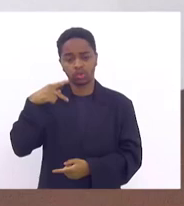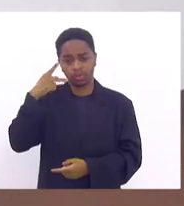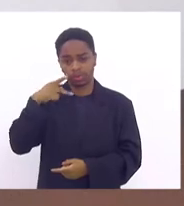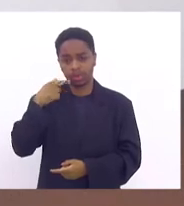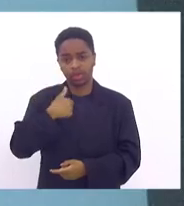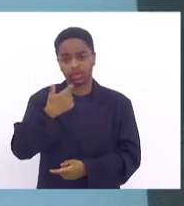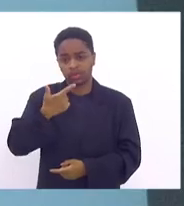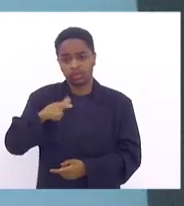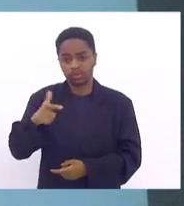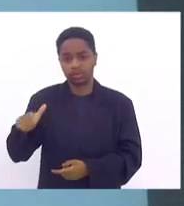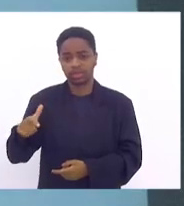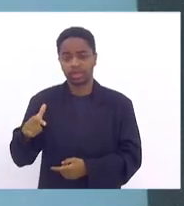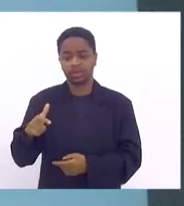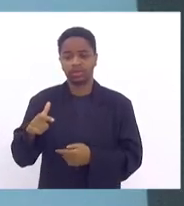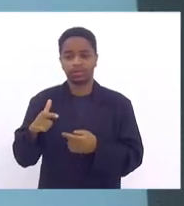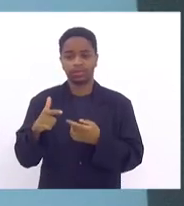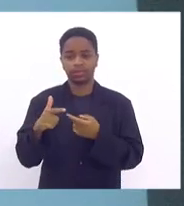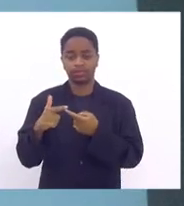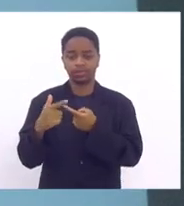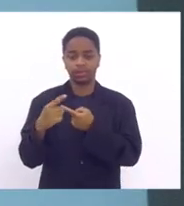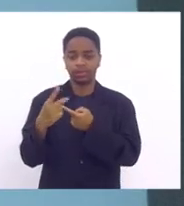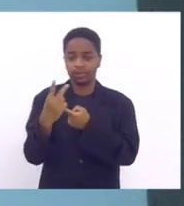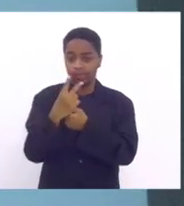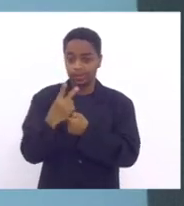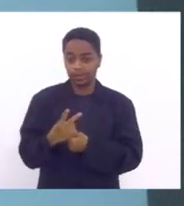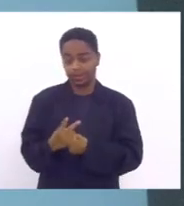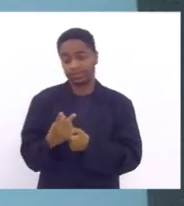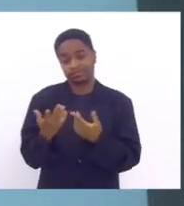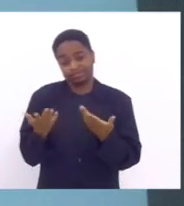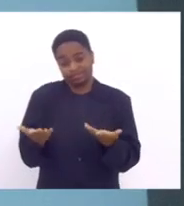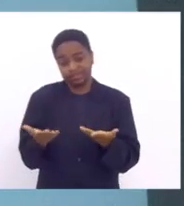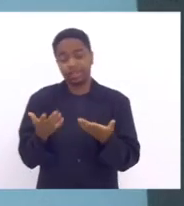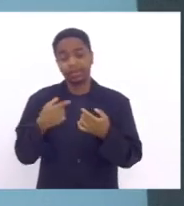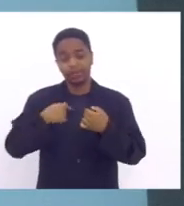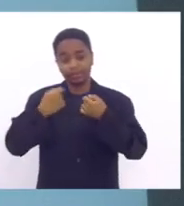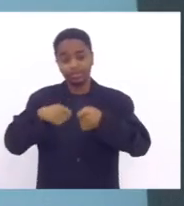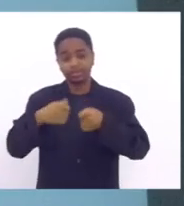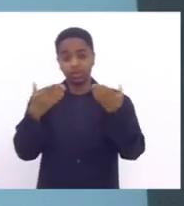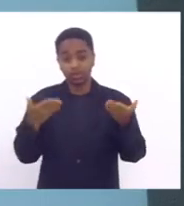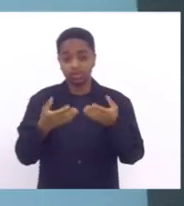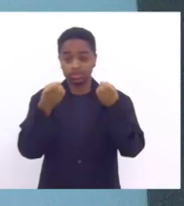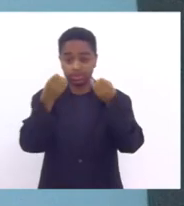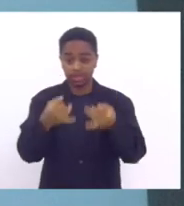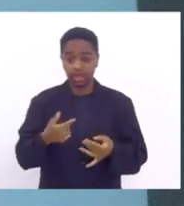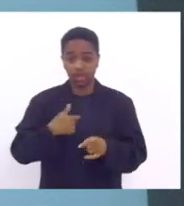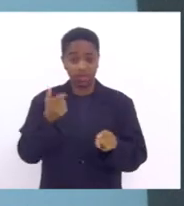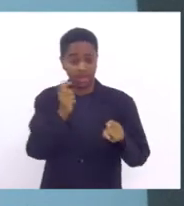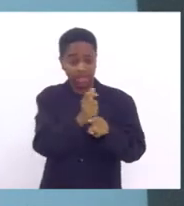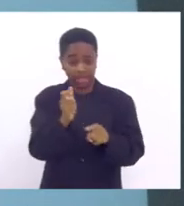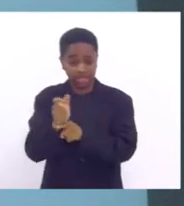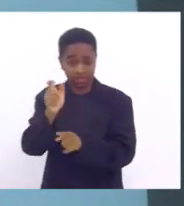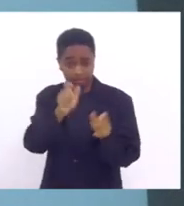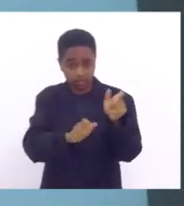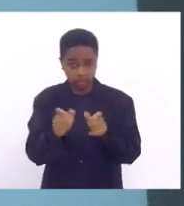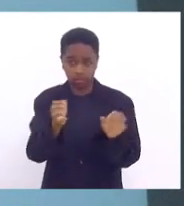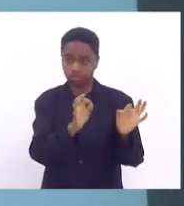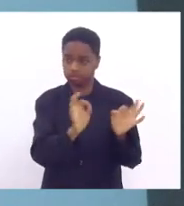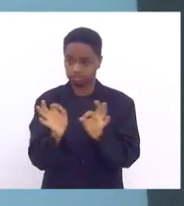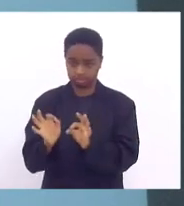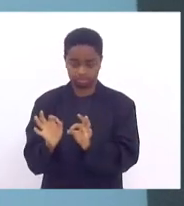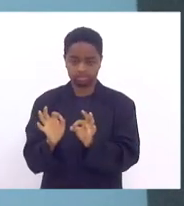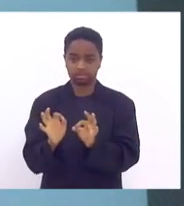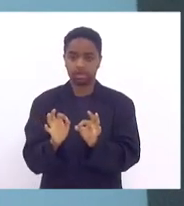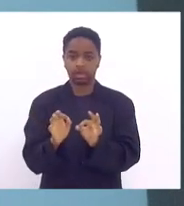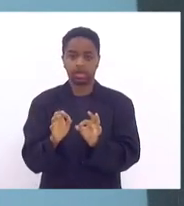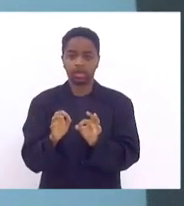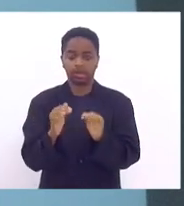imunidade Então eu preciso começar essa fala de hoje eh explicando que eu não tô fazendo Nenhuma crítica A nenhuma pessoa né a